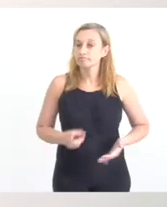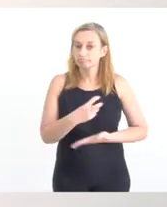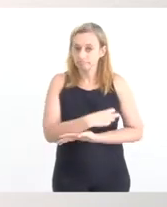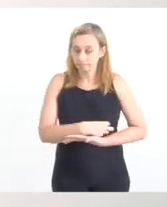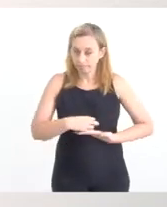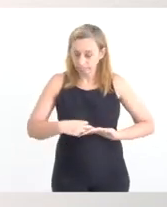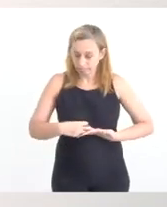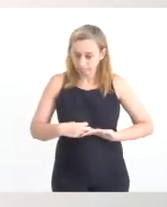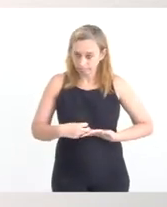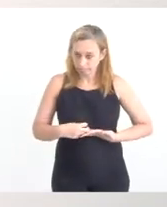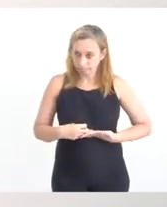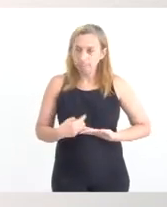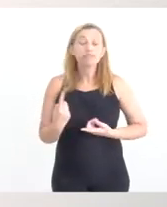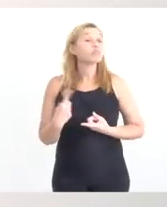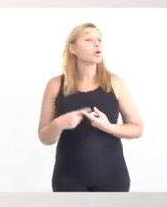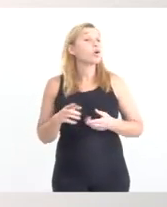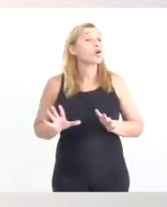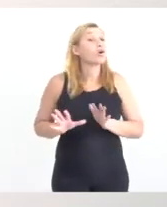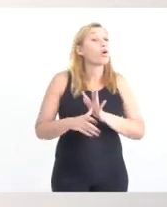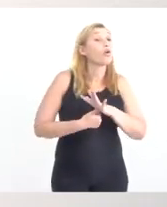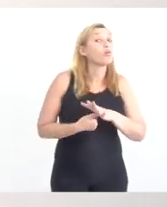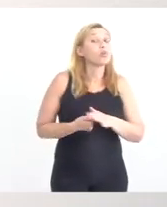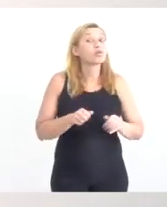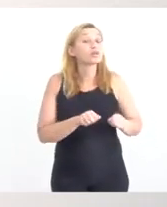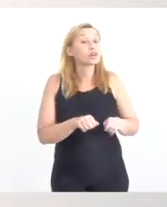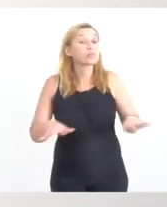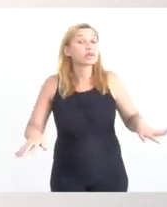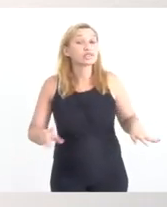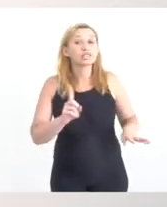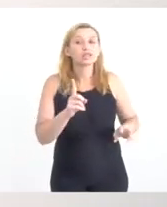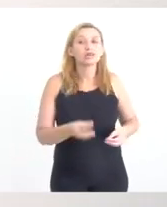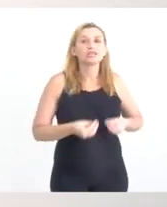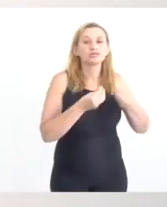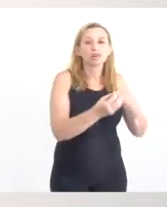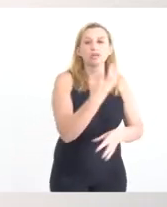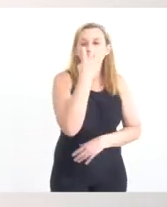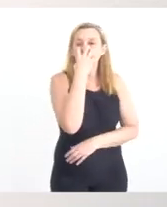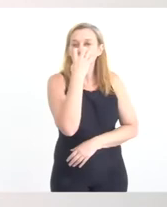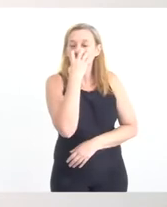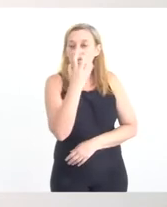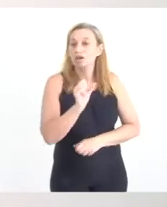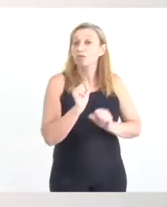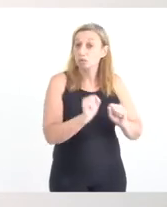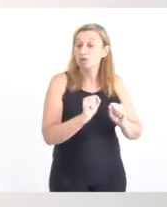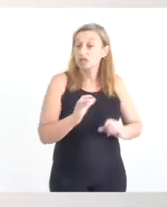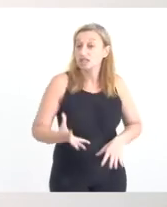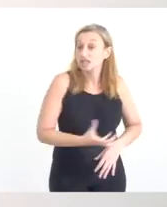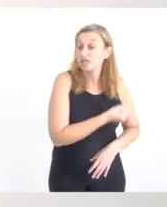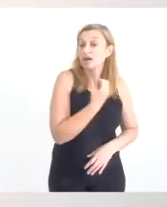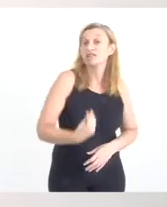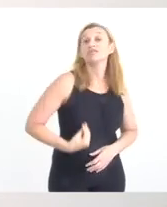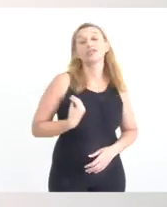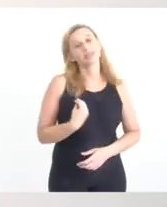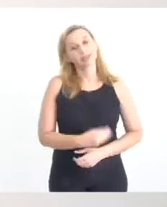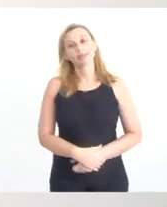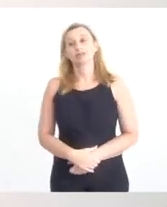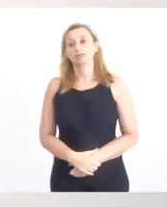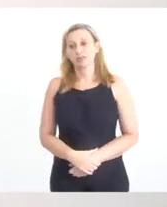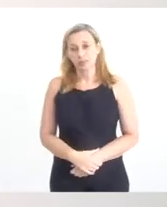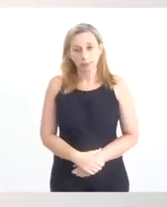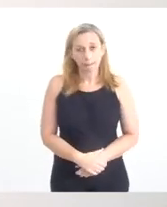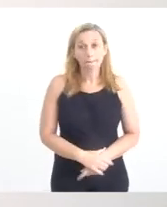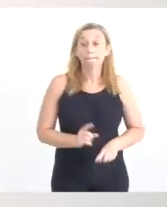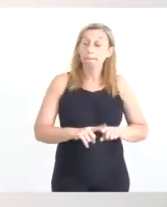processo de impeachment Por que roubou na pandemia não entregou respiradores que poderiam ter salvado vidas